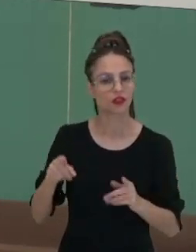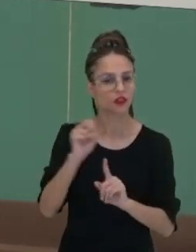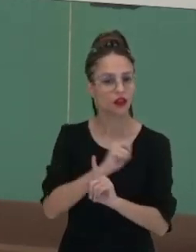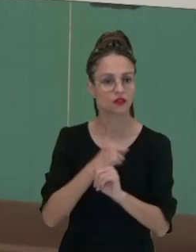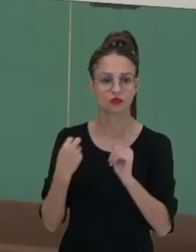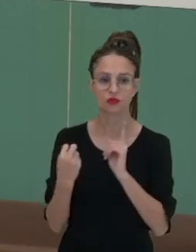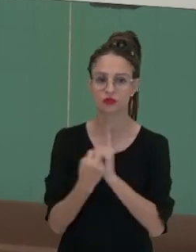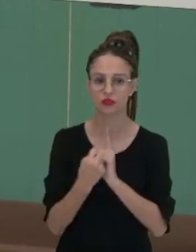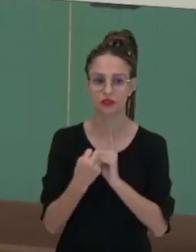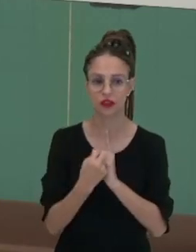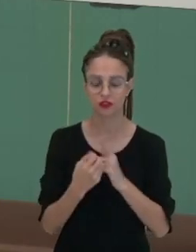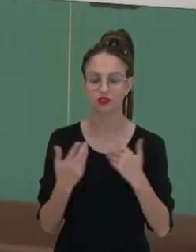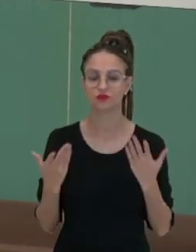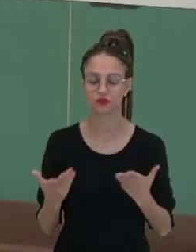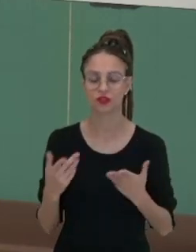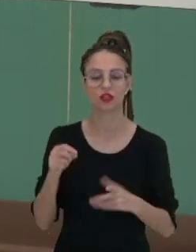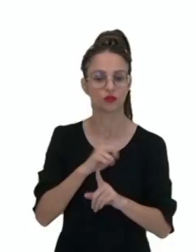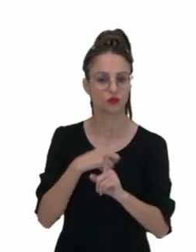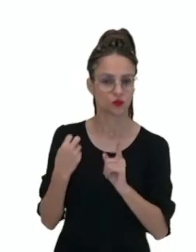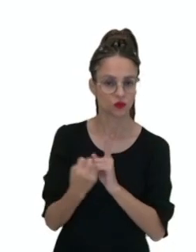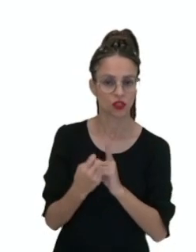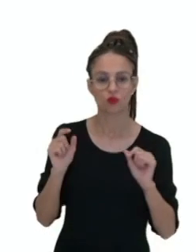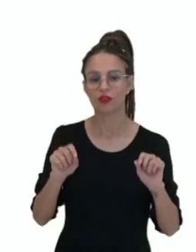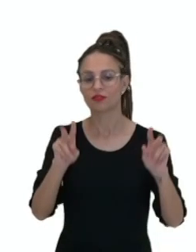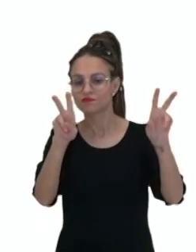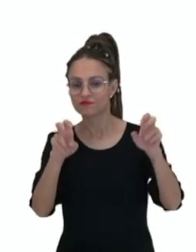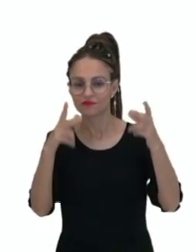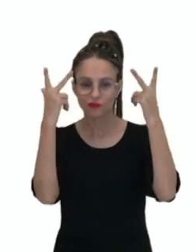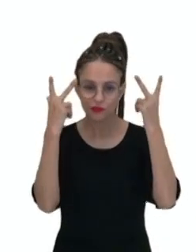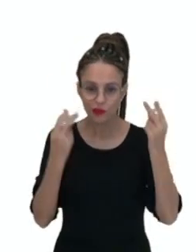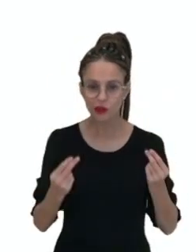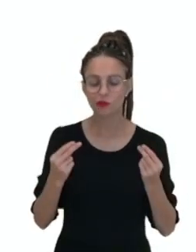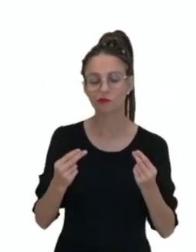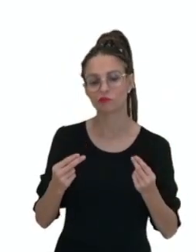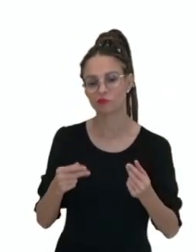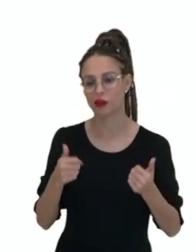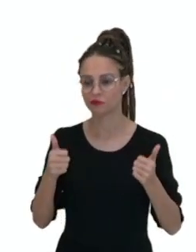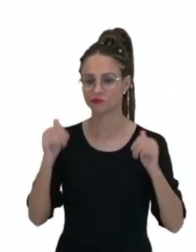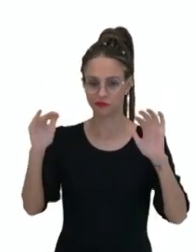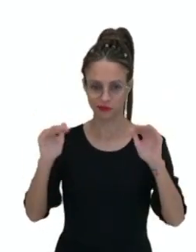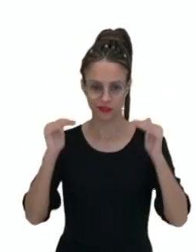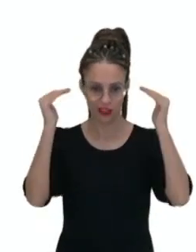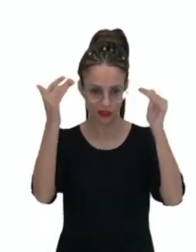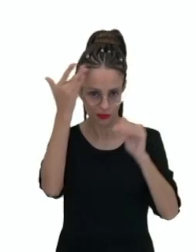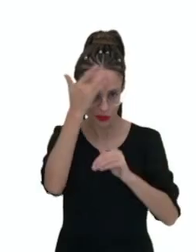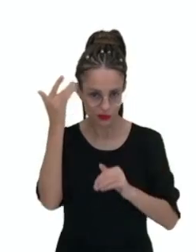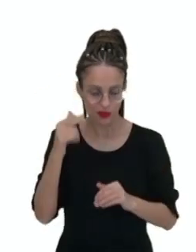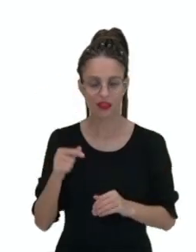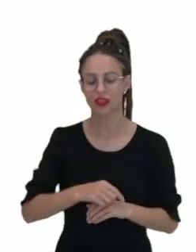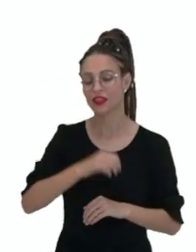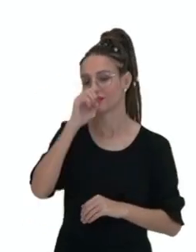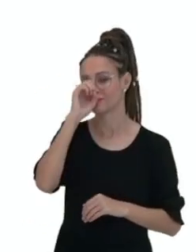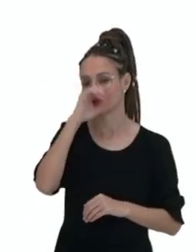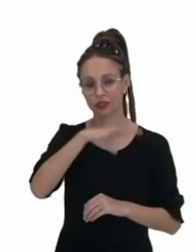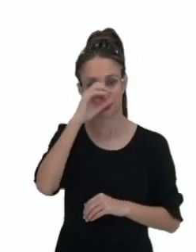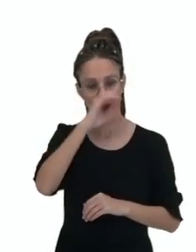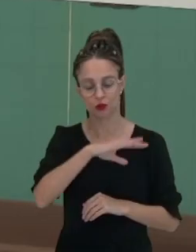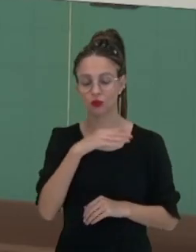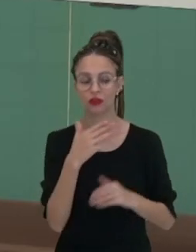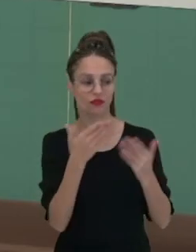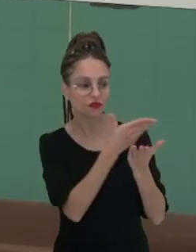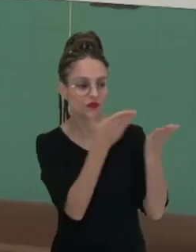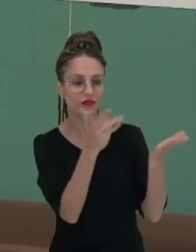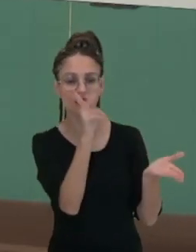sociedade, e a sociedade considerada normal, que é a dos homens bem-nascidos e cultas, é absurda perante a